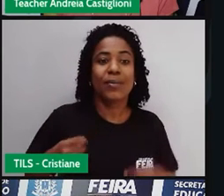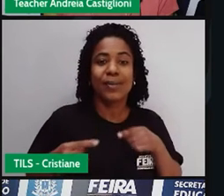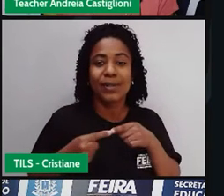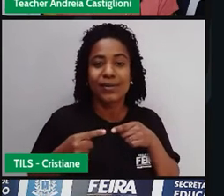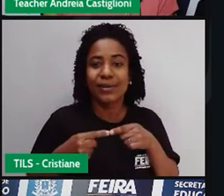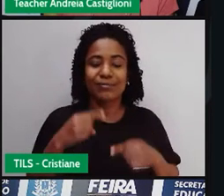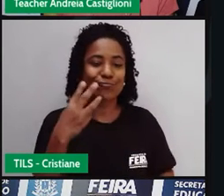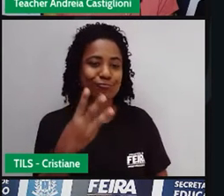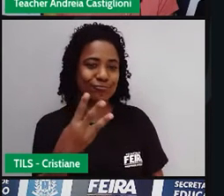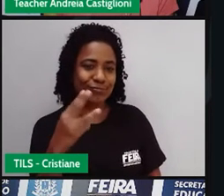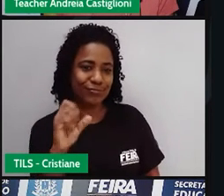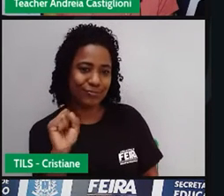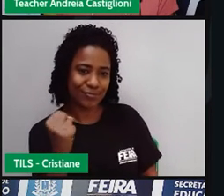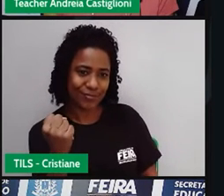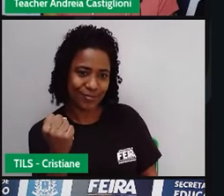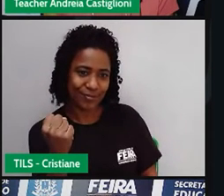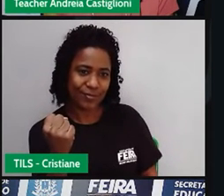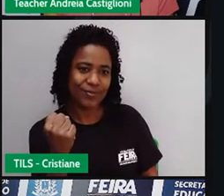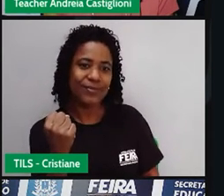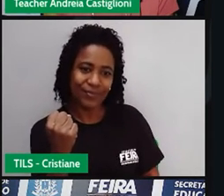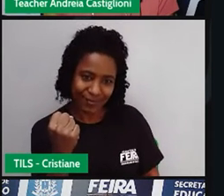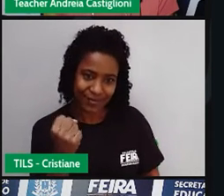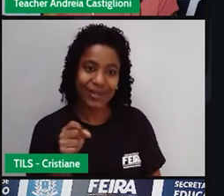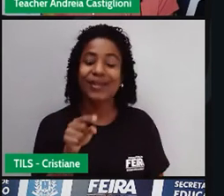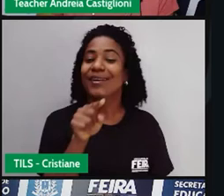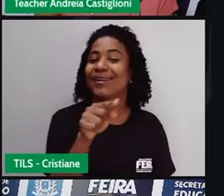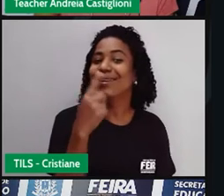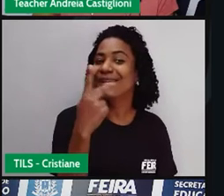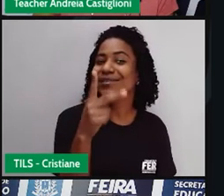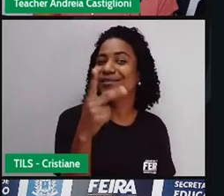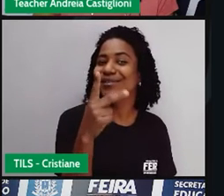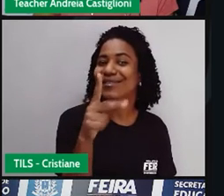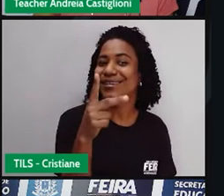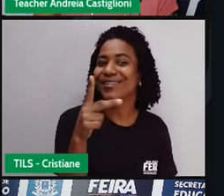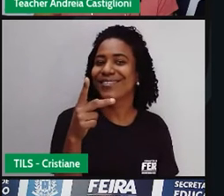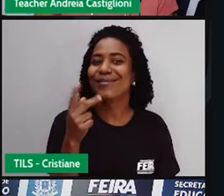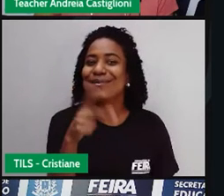irei 38 e Beauty care Andreia